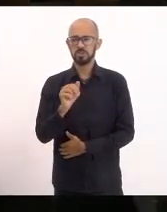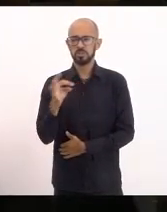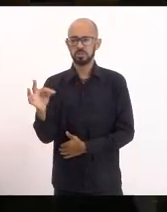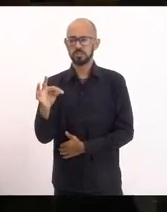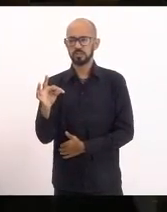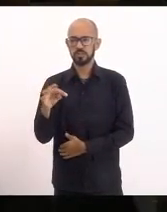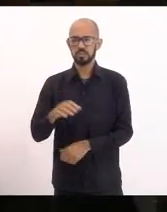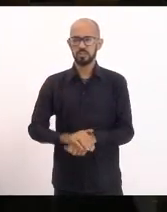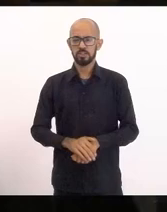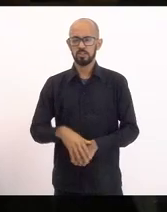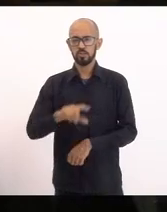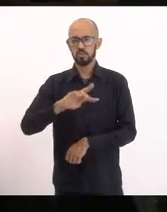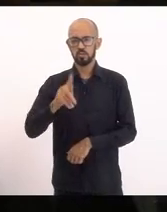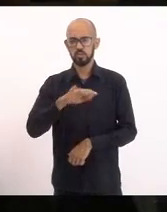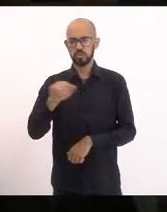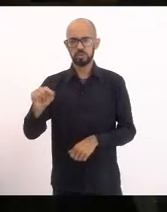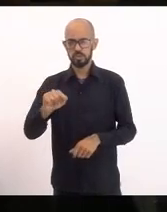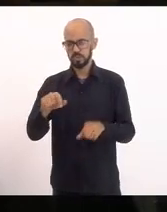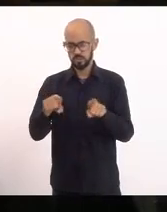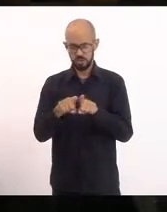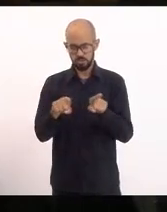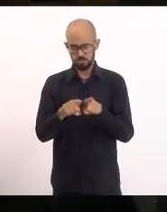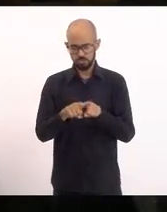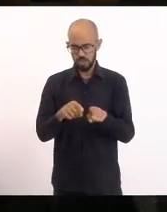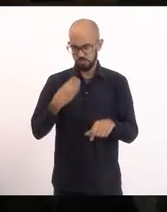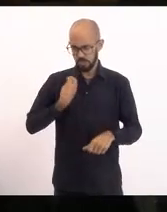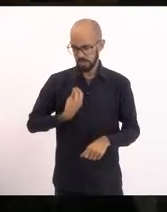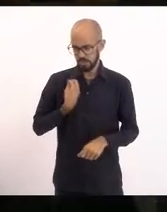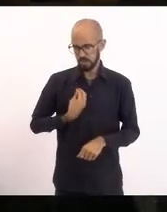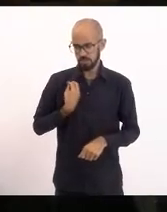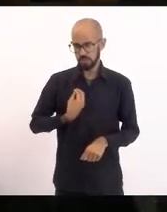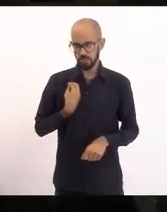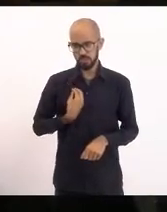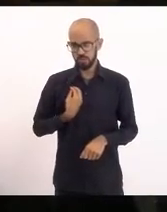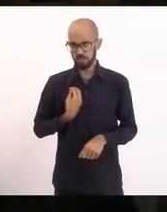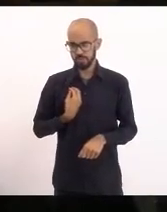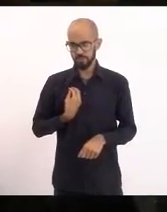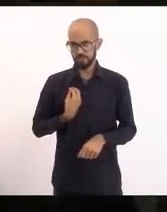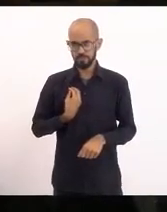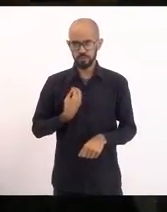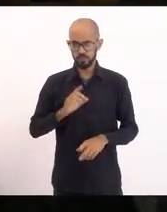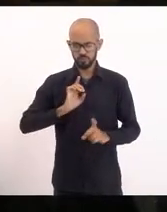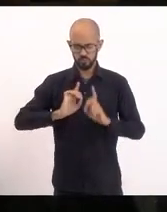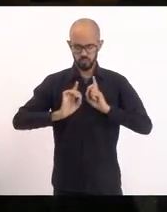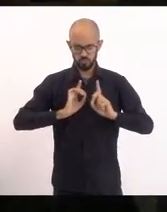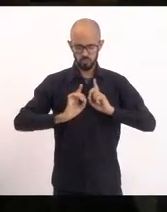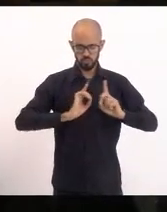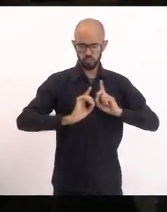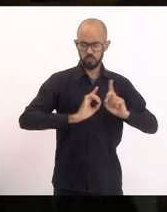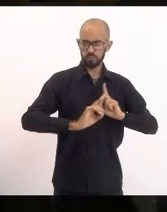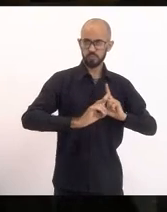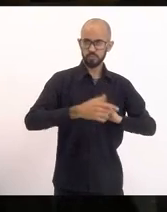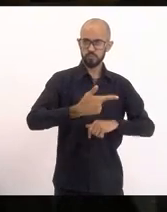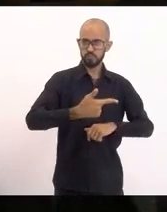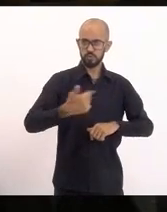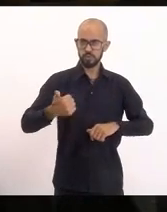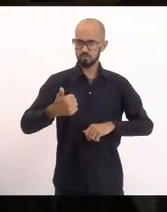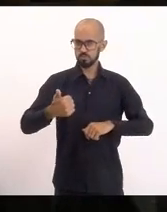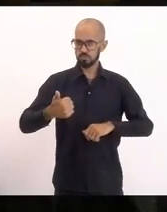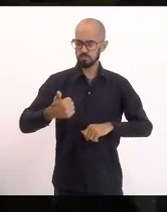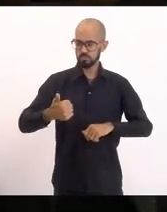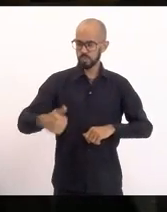também participou junto conosco. Fizemos um intenso debate no auditório do 21º andar, presidido por